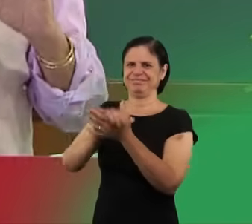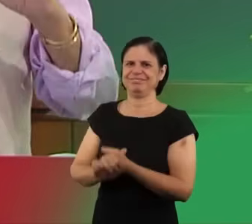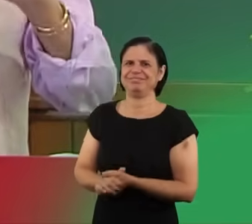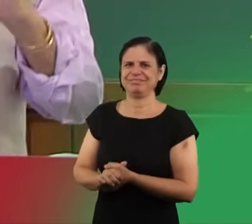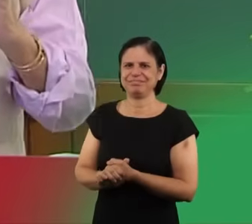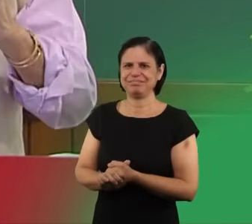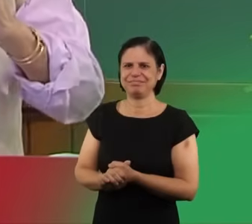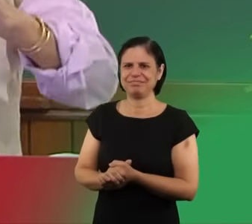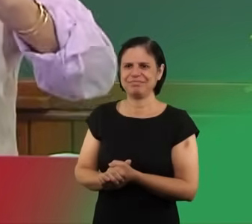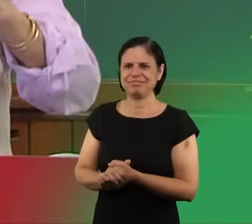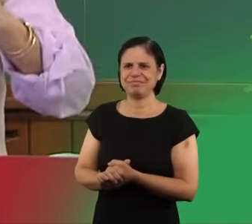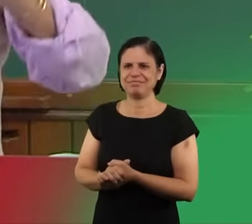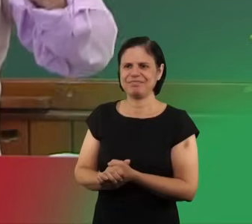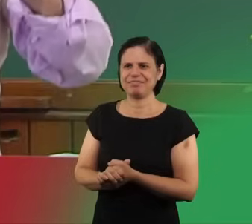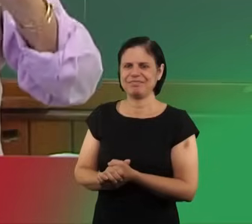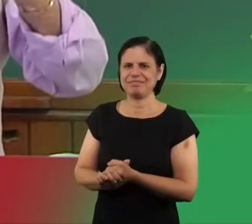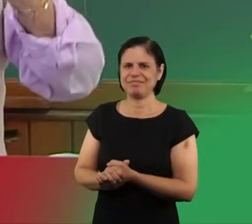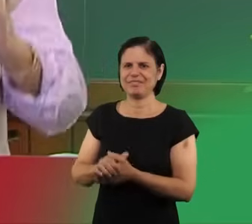Jerusalém esteja